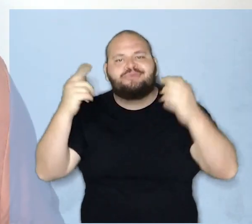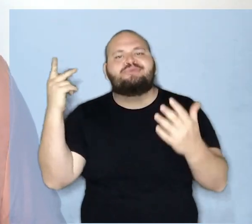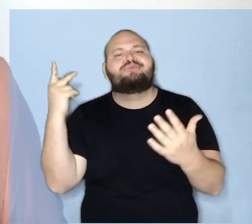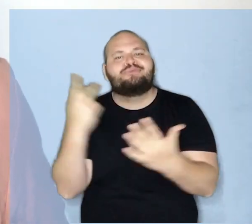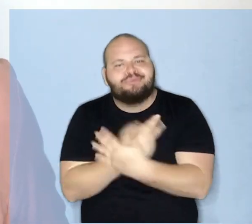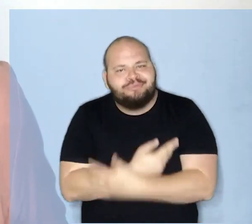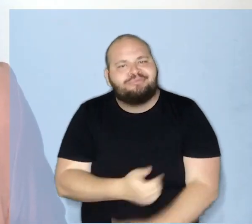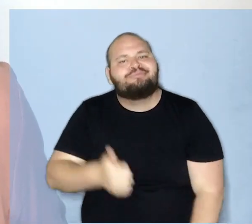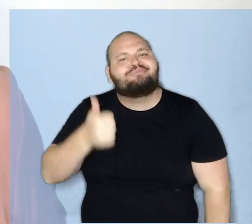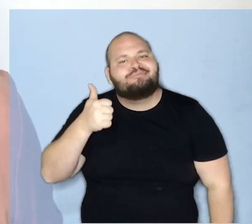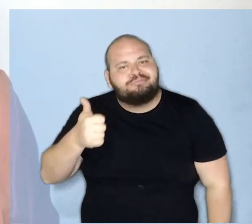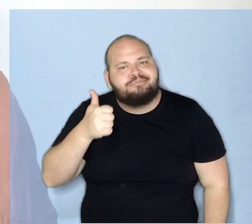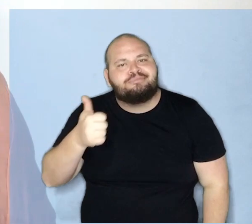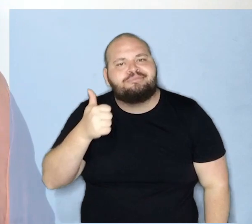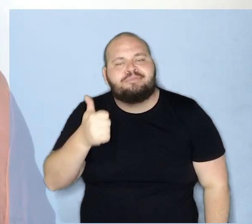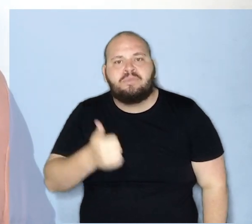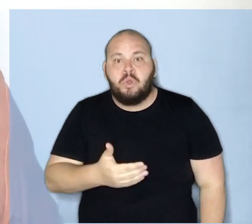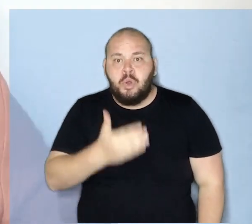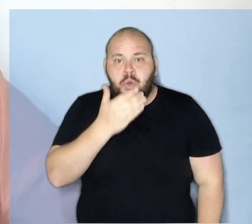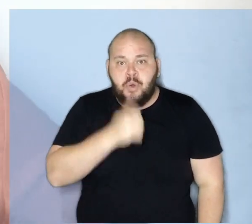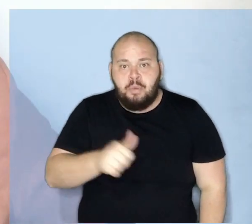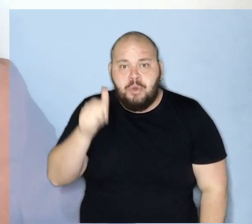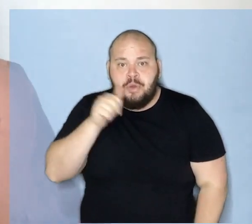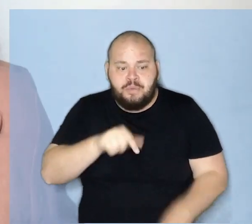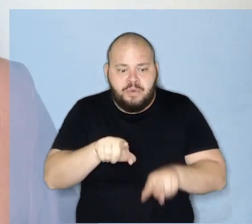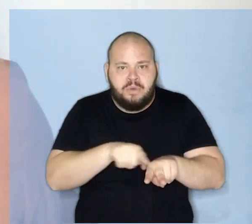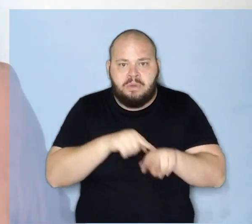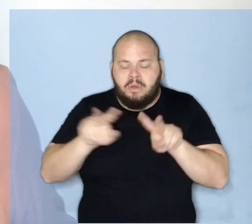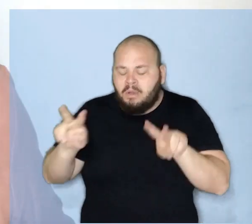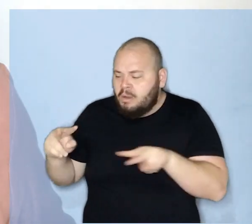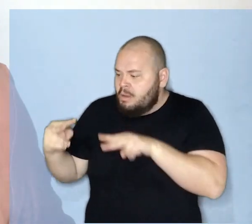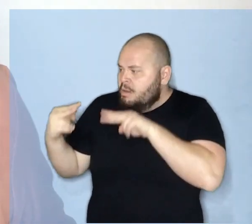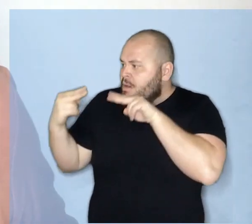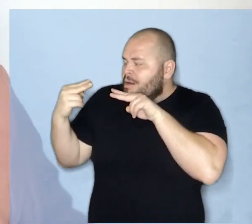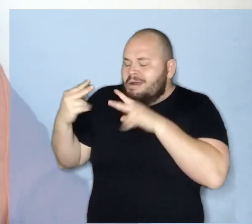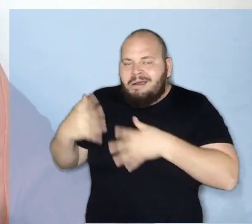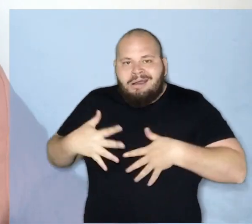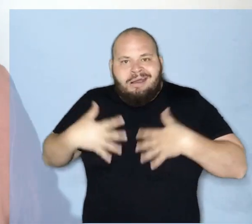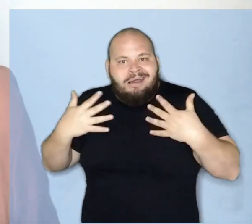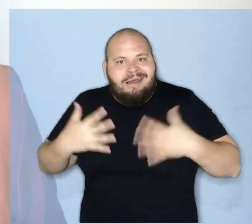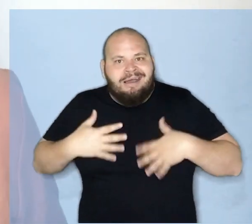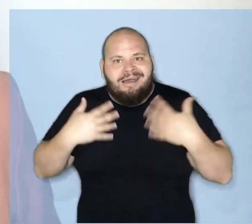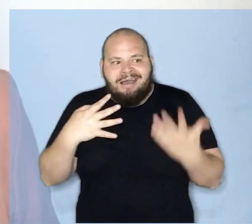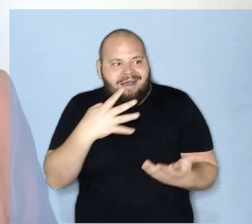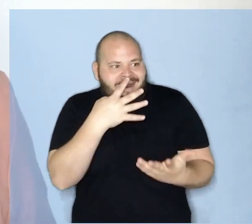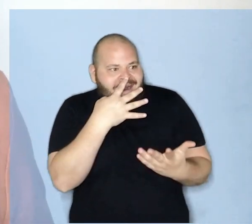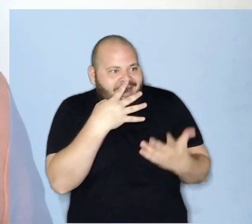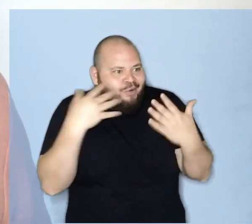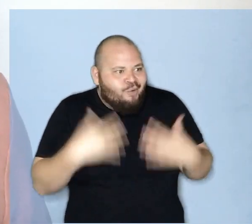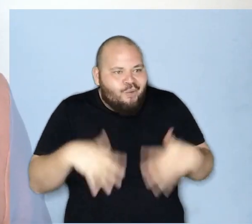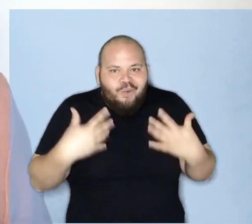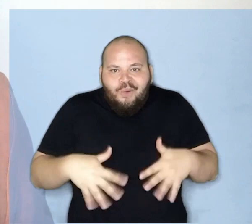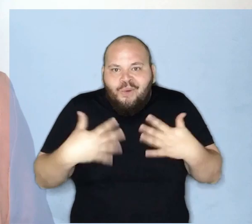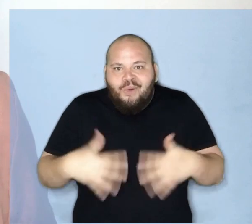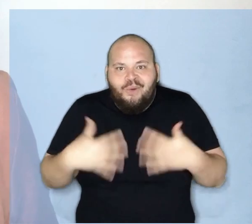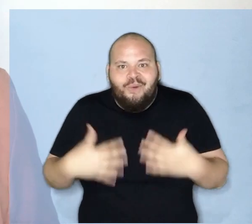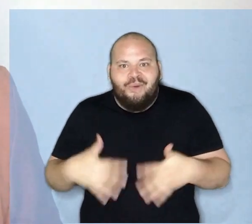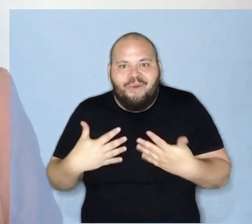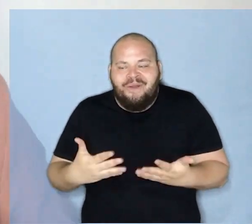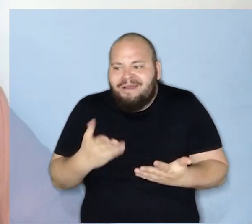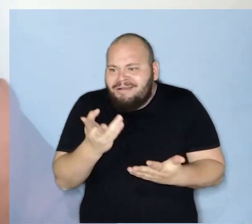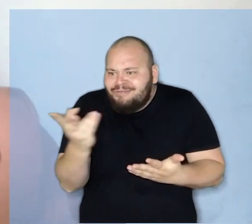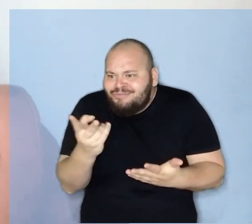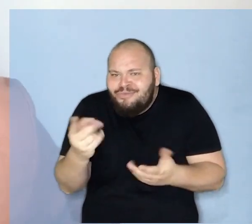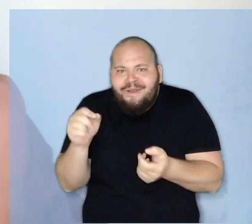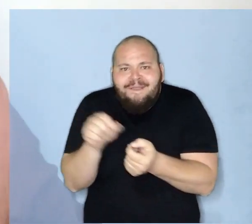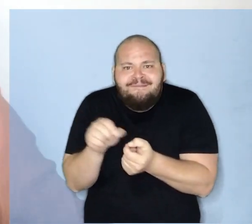2, o senhor e a senhora chinelo, ficaram tão entusiasmados e tão impressionados com o que eles estavam fazendo,